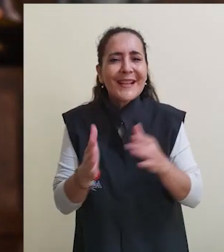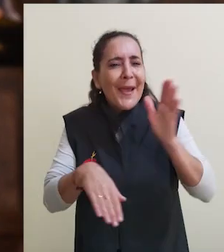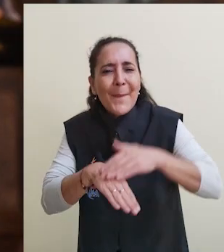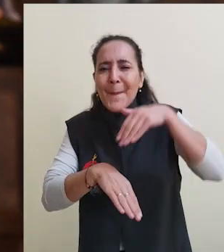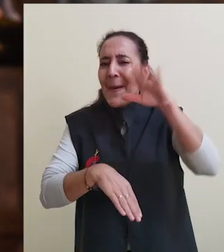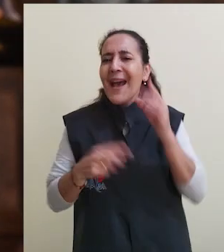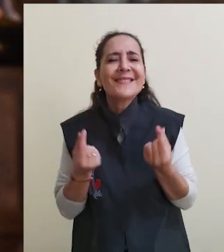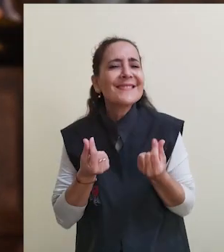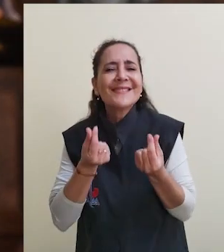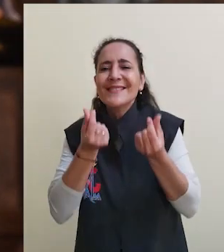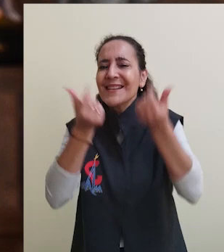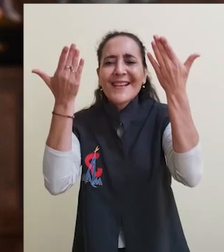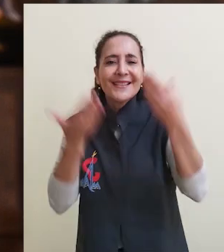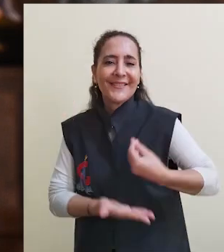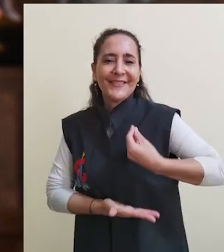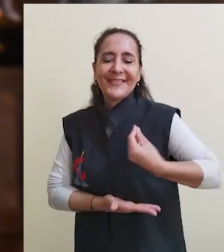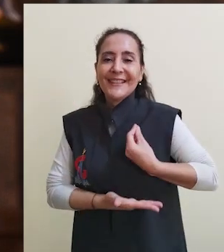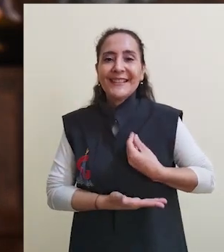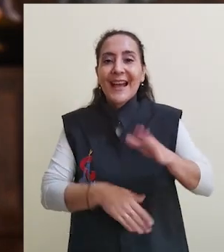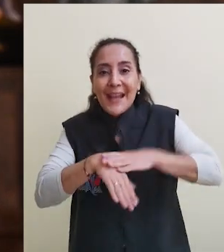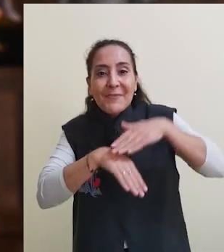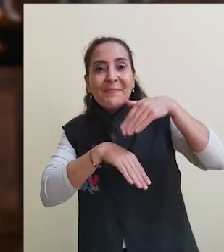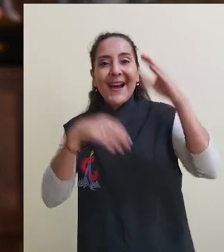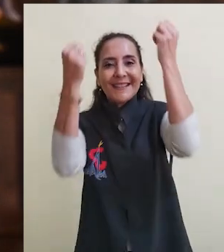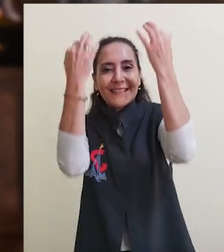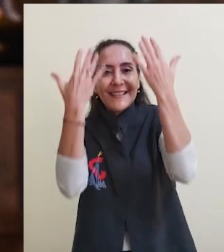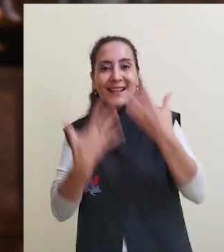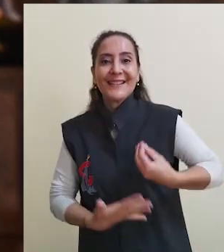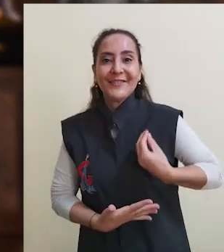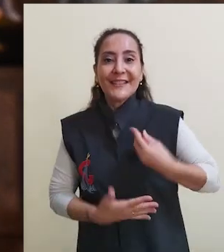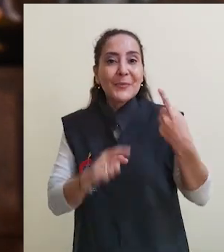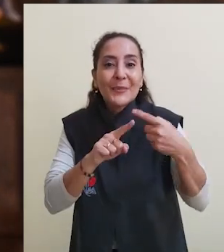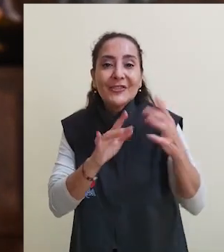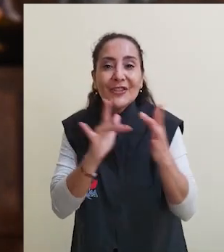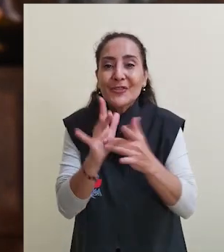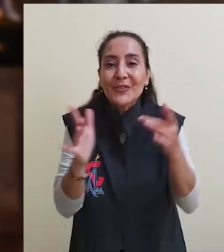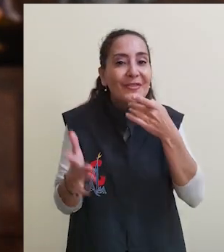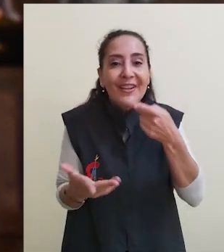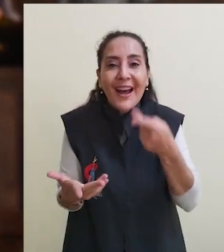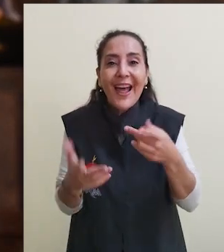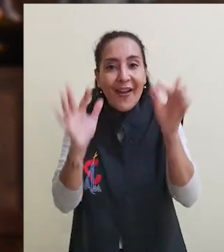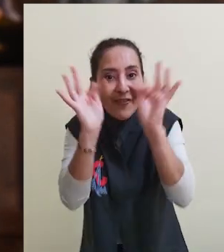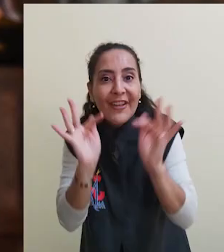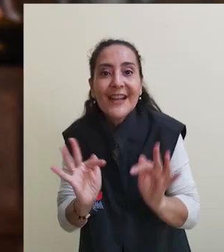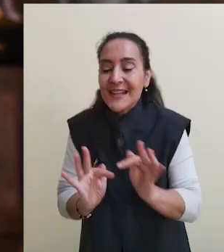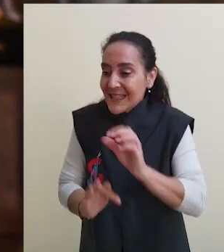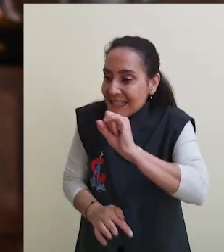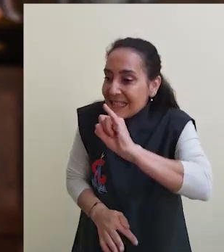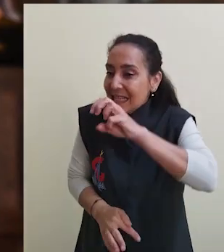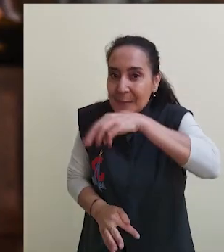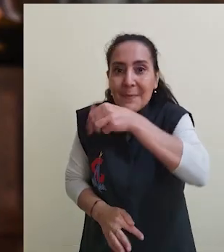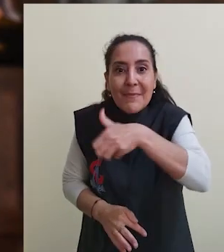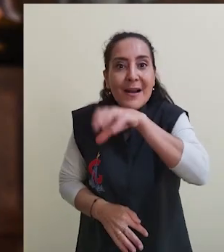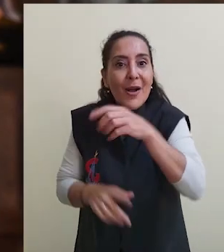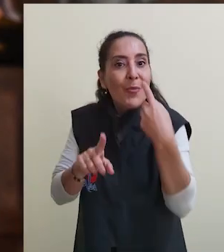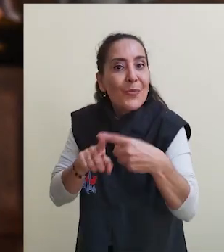riqueza da vida. Essa é a maior riqueza da vida. Essa é a maior graça da vida. Olha o que Jesus está dizendo. Feliz, bem-aventurado você, Simão,